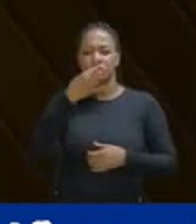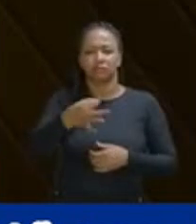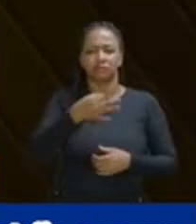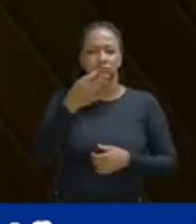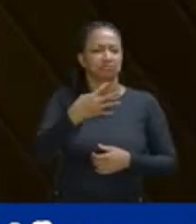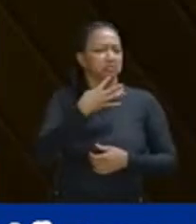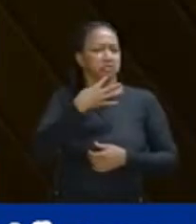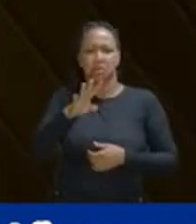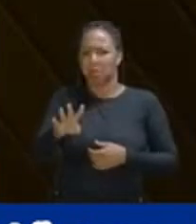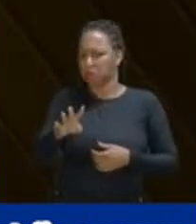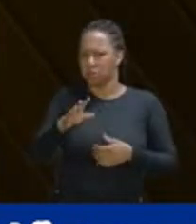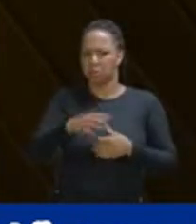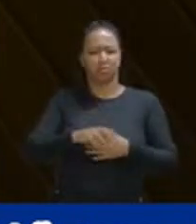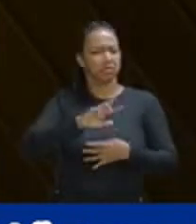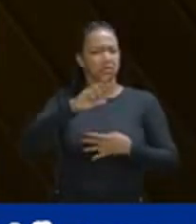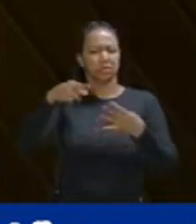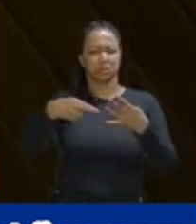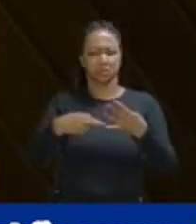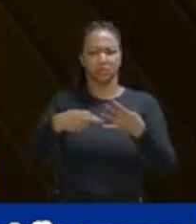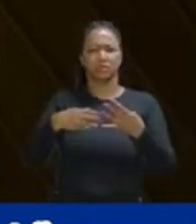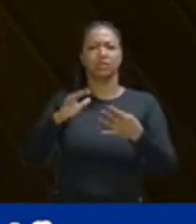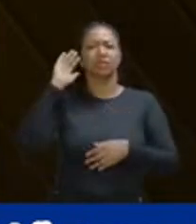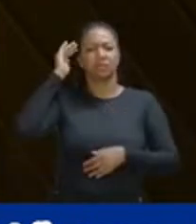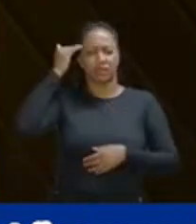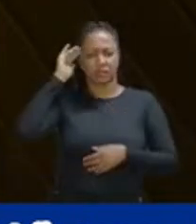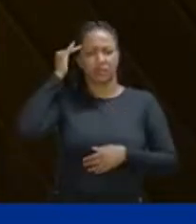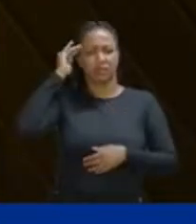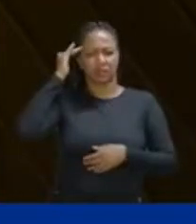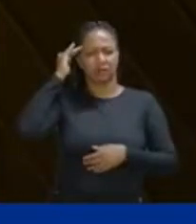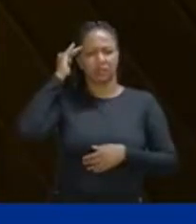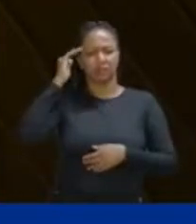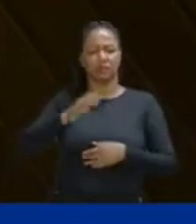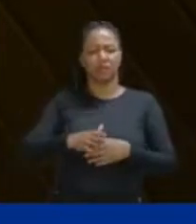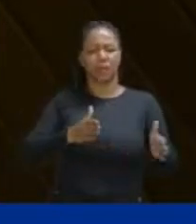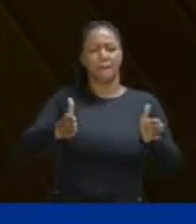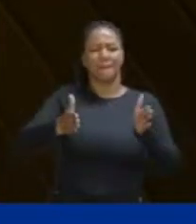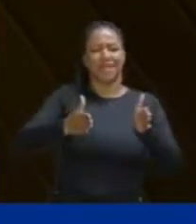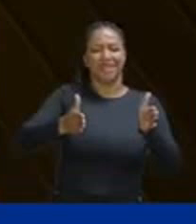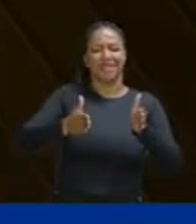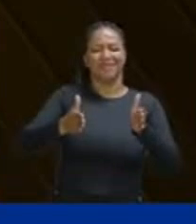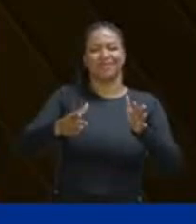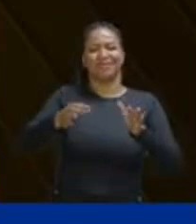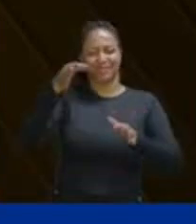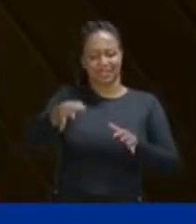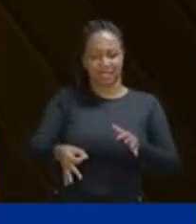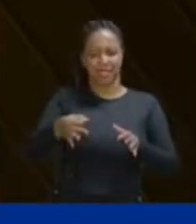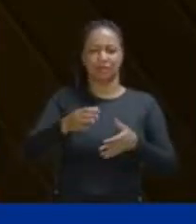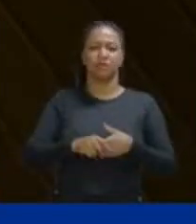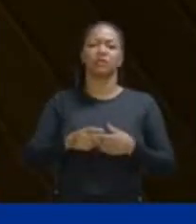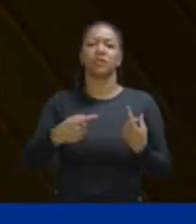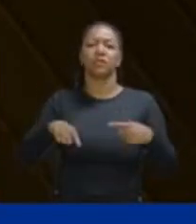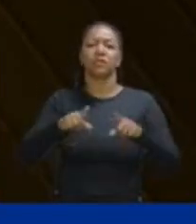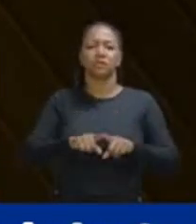não conhecimento do recurso, já que entende que a interposição ocorreu fora do prazo legal. Por sua vez, com vista dos autos,